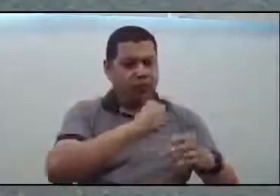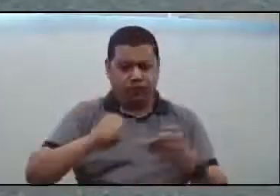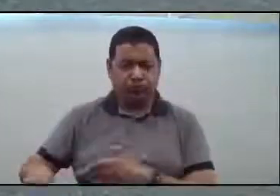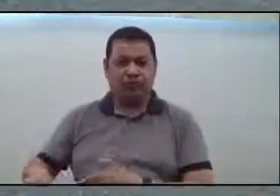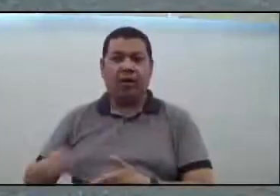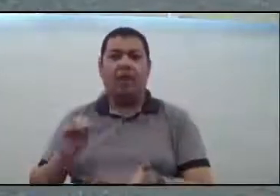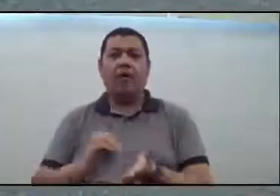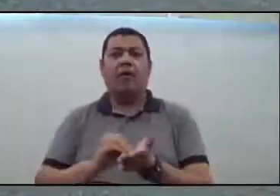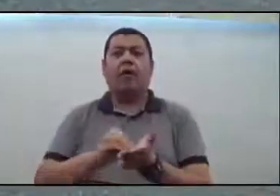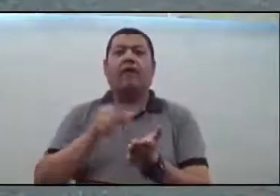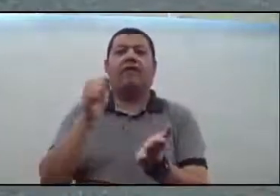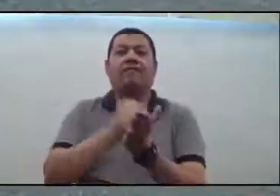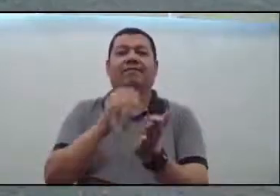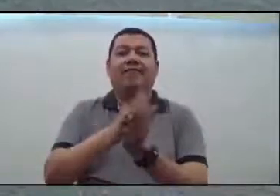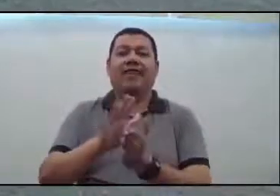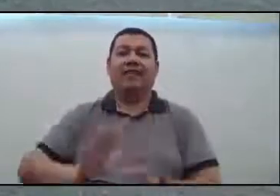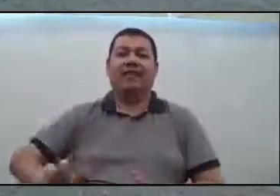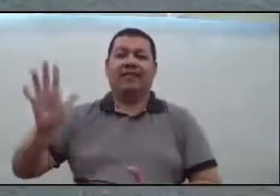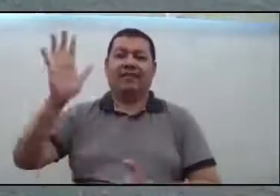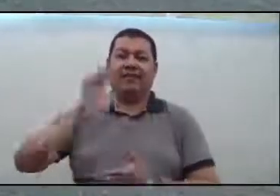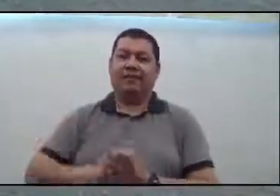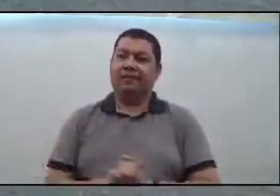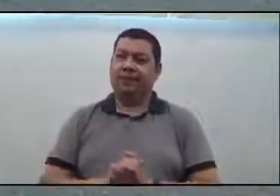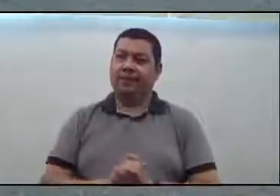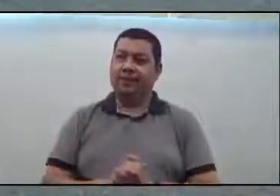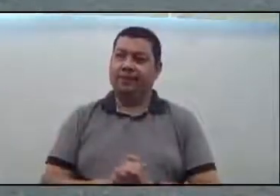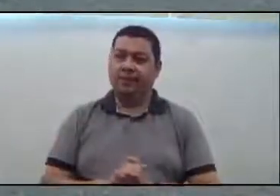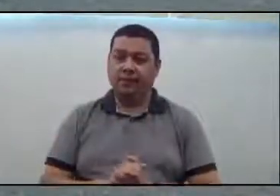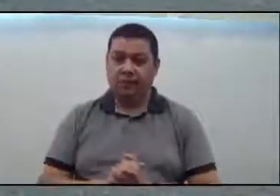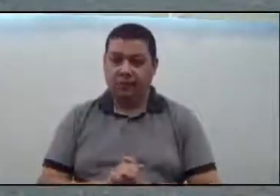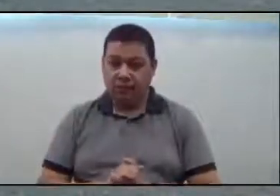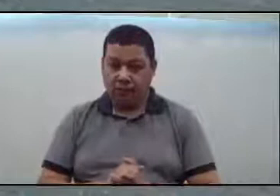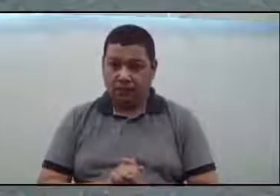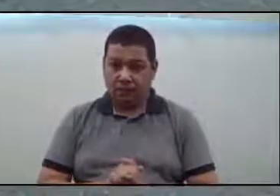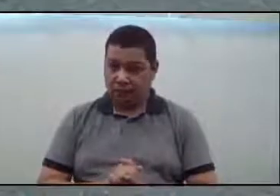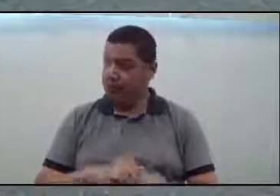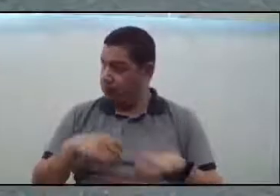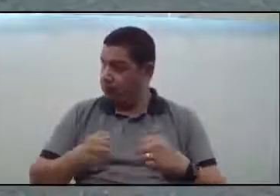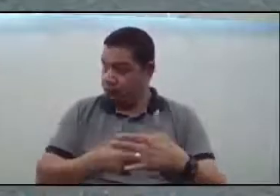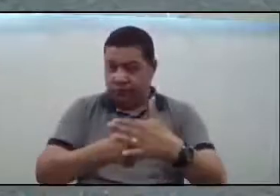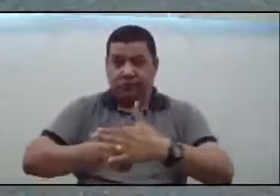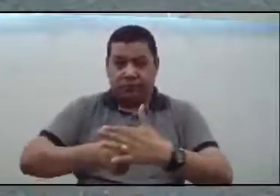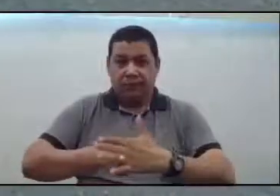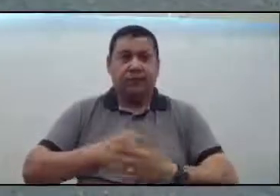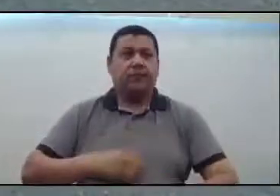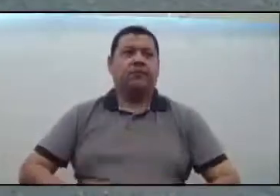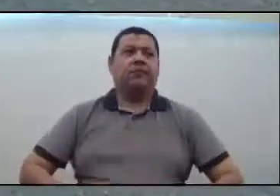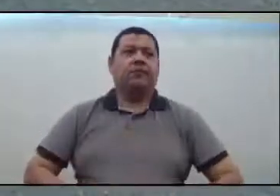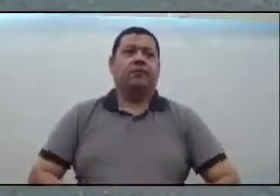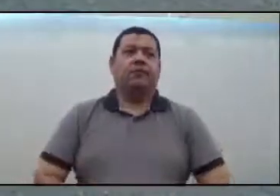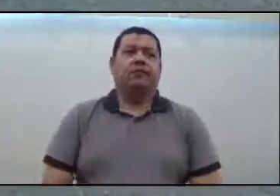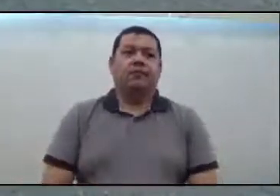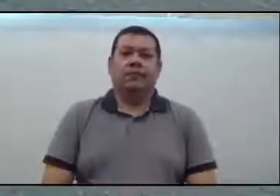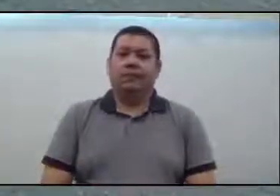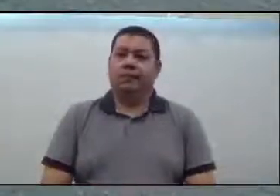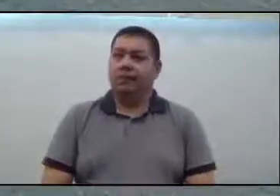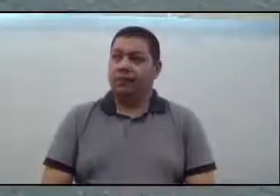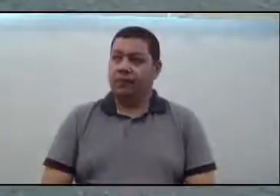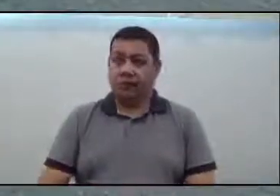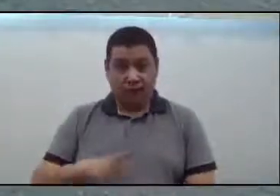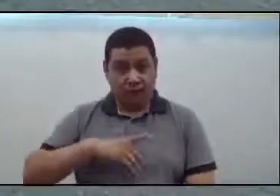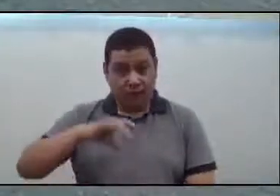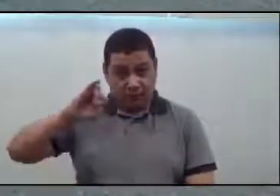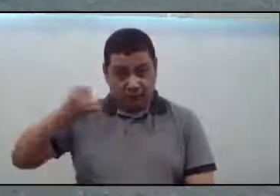as multas são muito pesadas. Então, eu sempre cobro e gostaria de ter uma